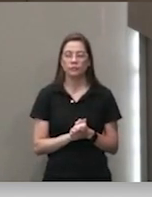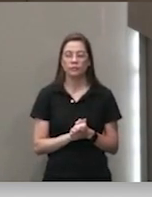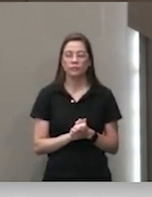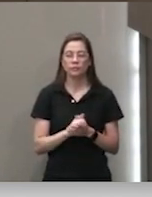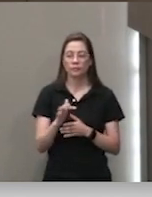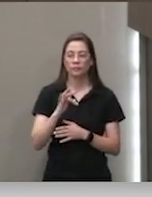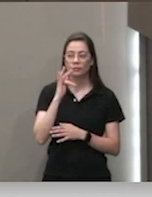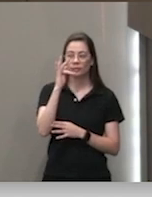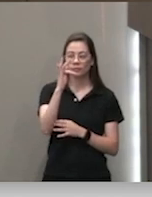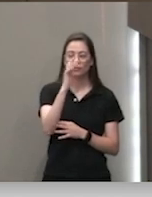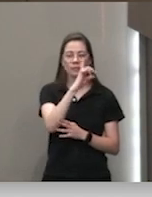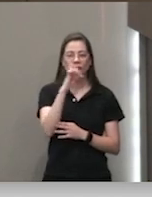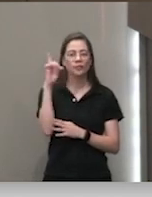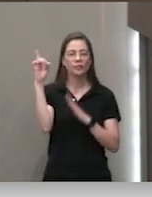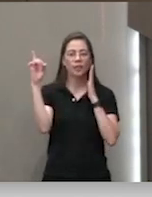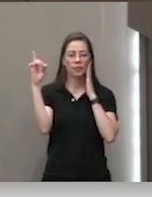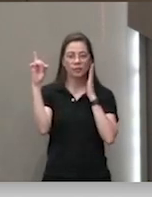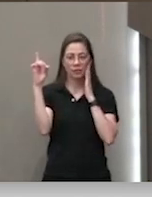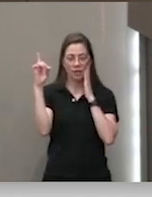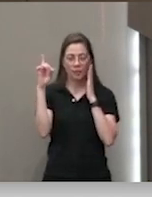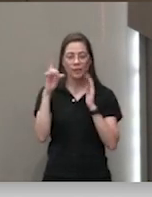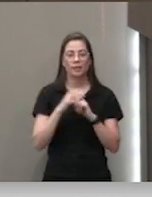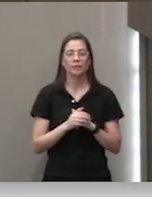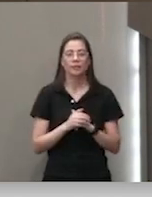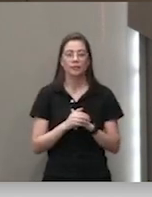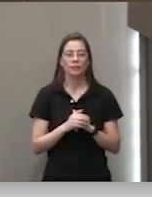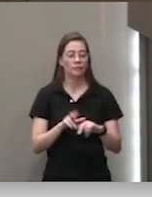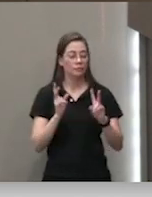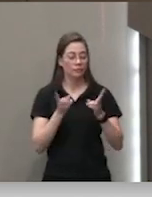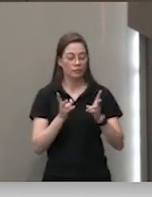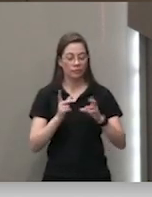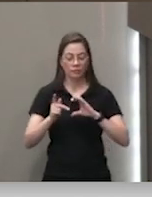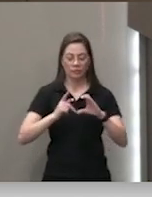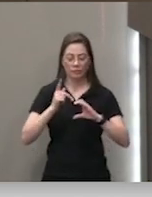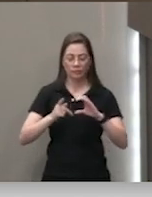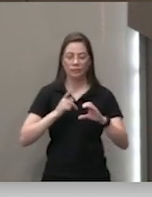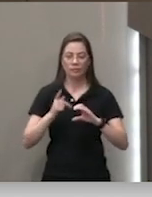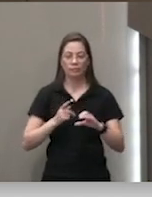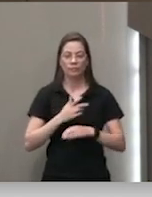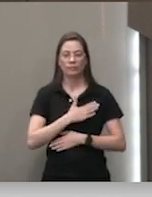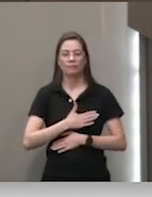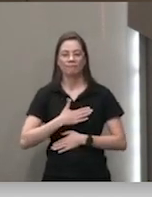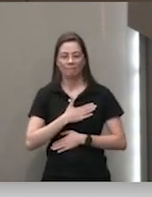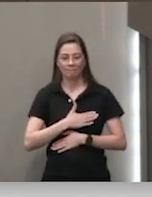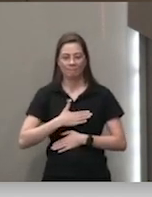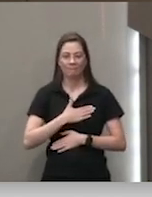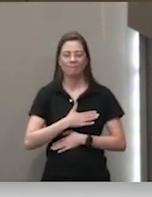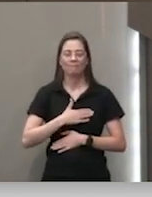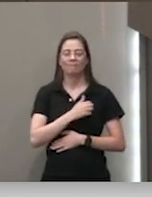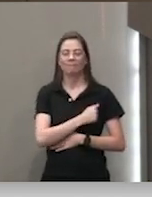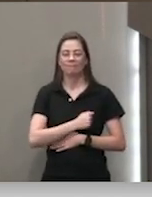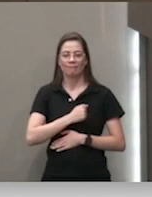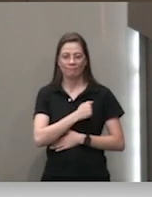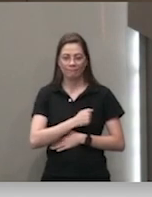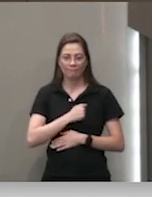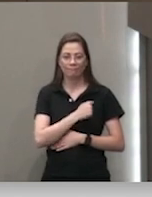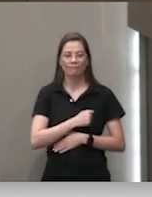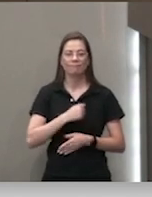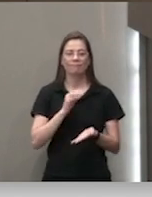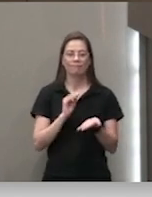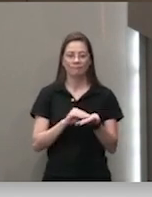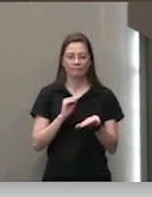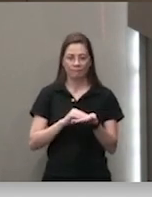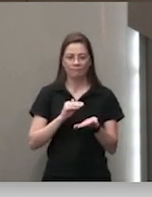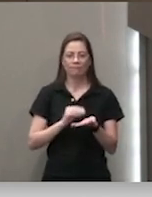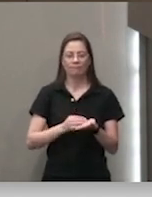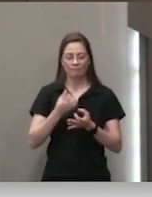o futuro a Deus pertence, vereador. Saiba que essa Câmara vai sentir falta da pessoa justa e